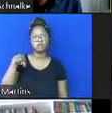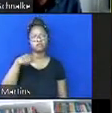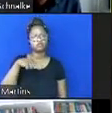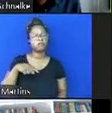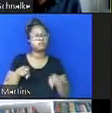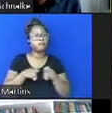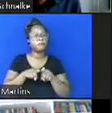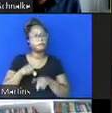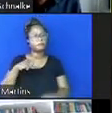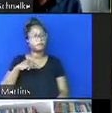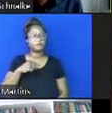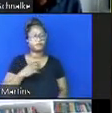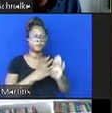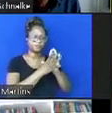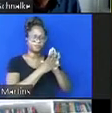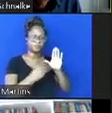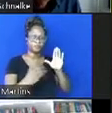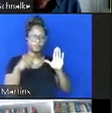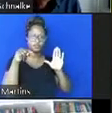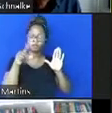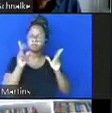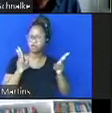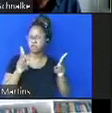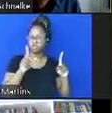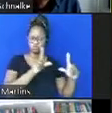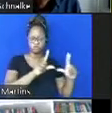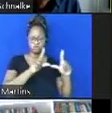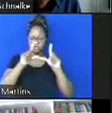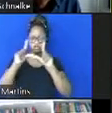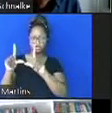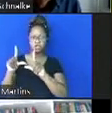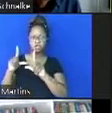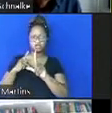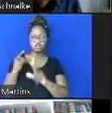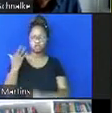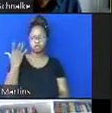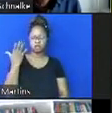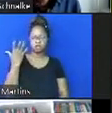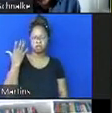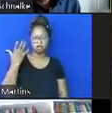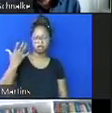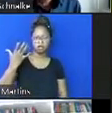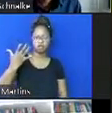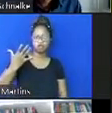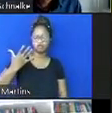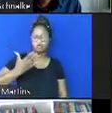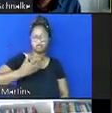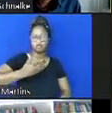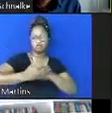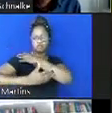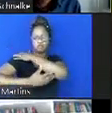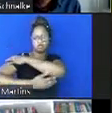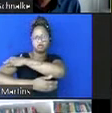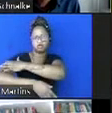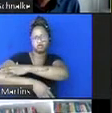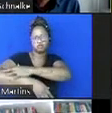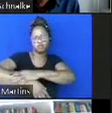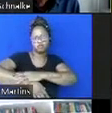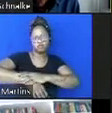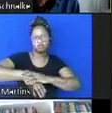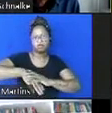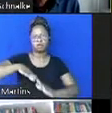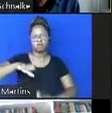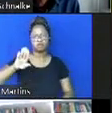na coleção de Frederick Ruysch, uma mão e um braço de uma criança que está aqui